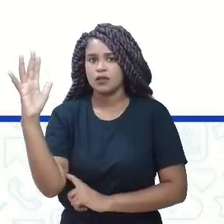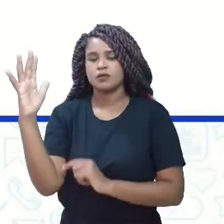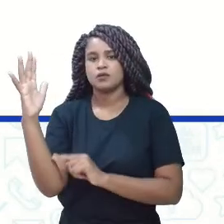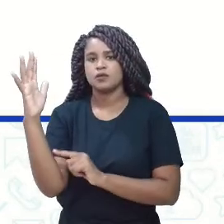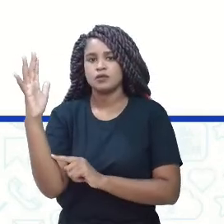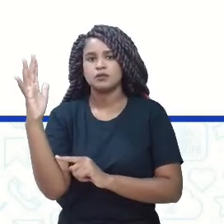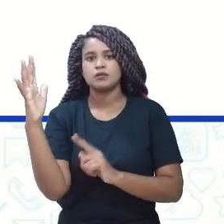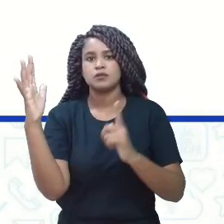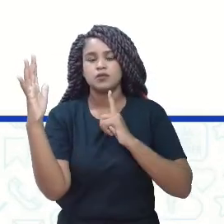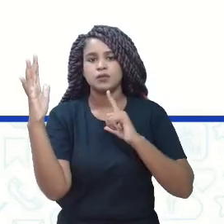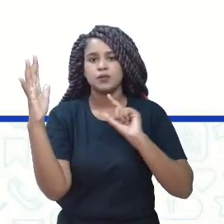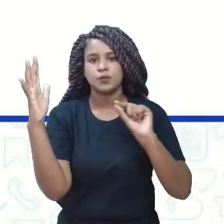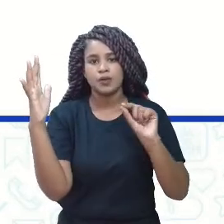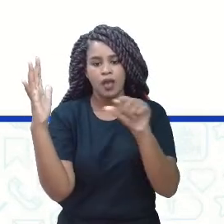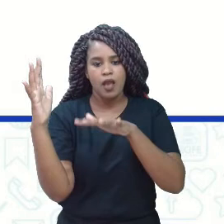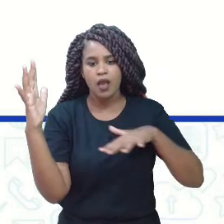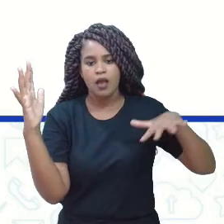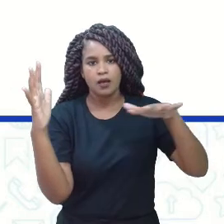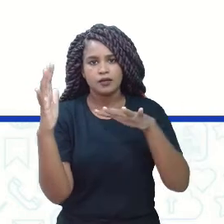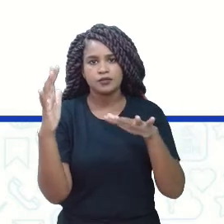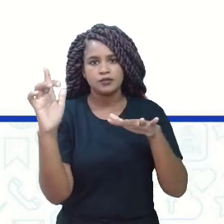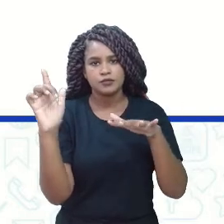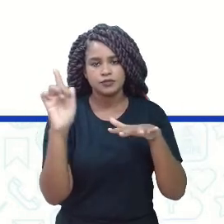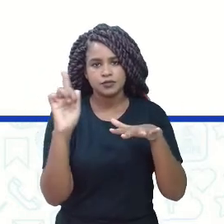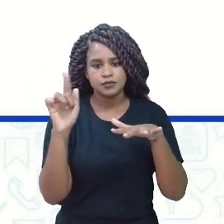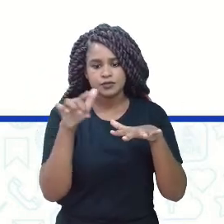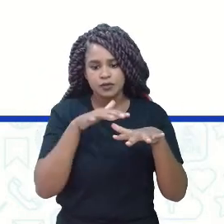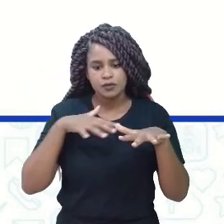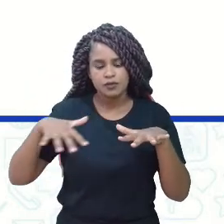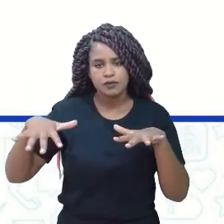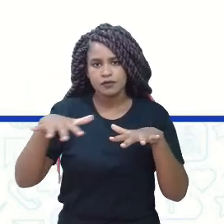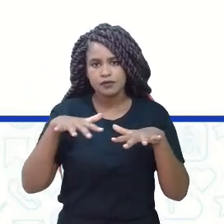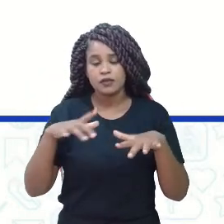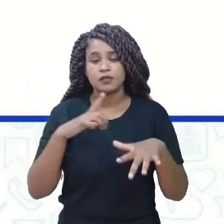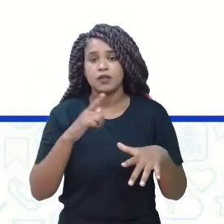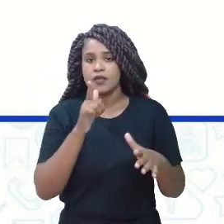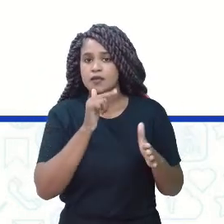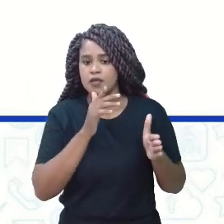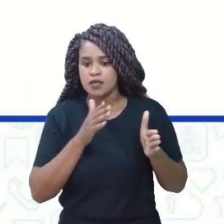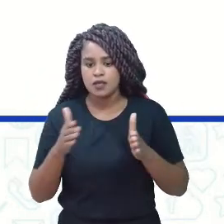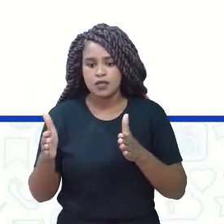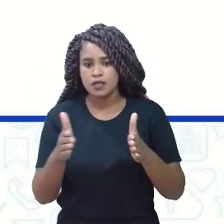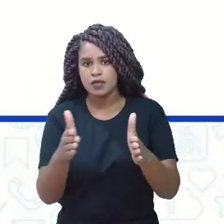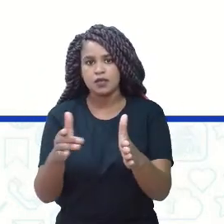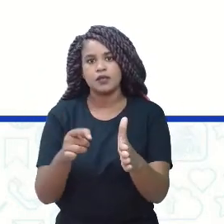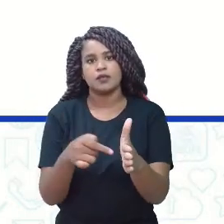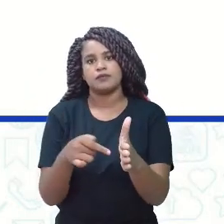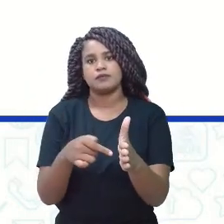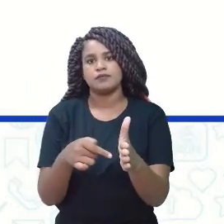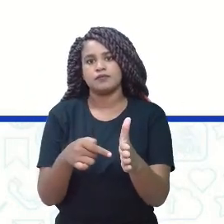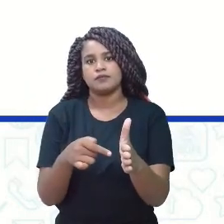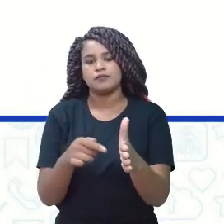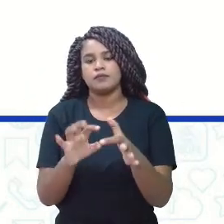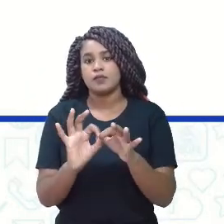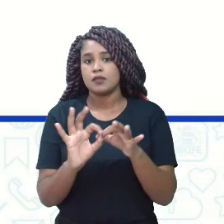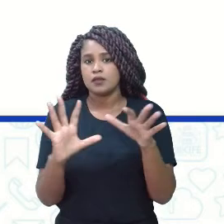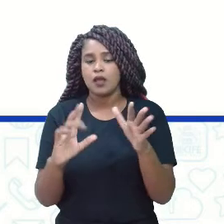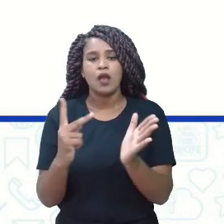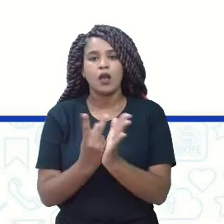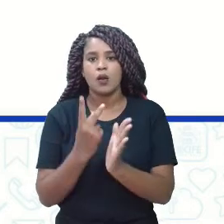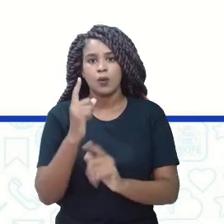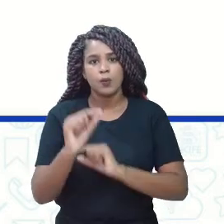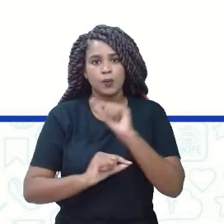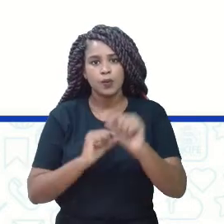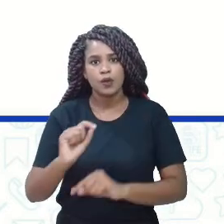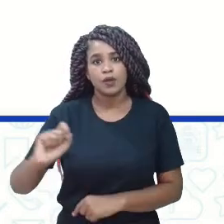a área do espaço geográfico, né? E aí nós temos ali, ó, o rio, né? O recurso hídrico disponível. Aí o que acontece? Tá